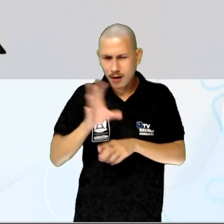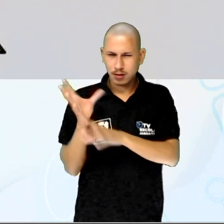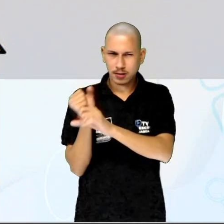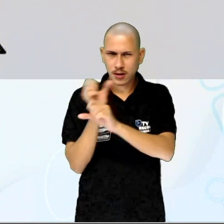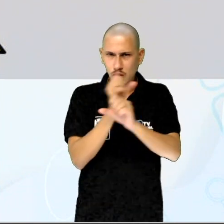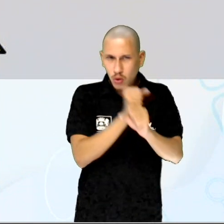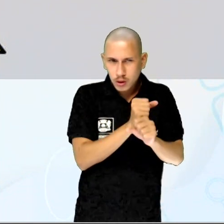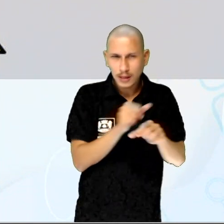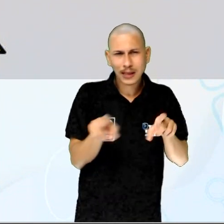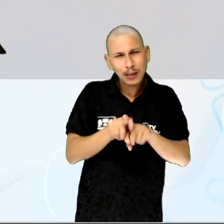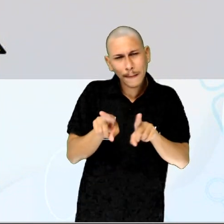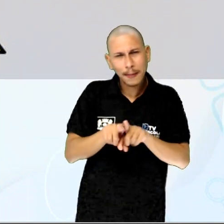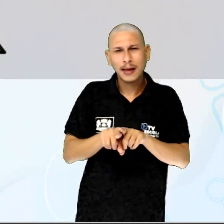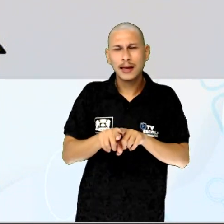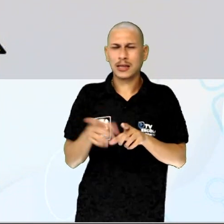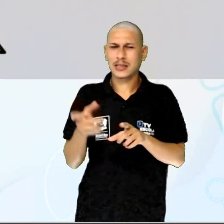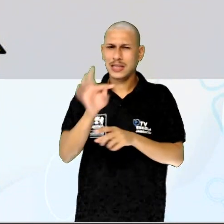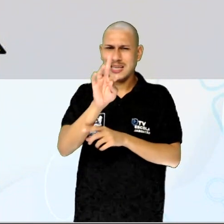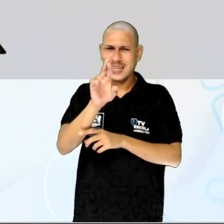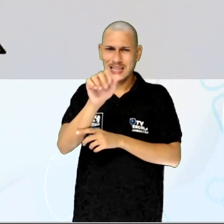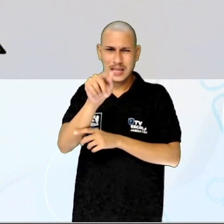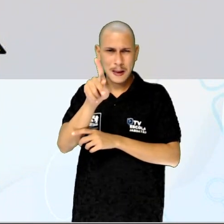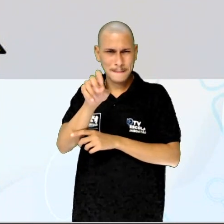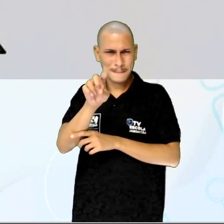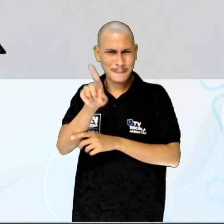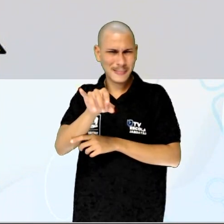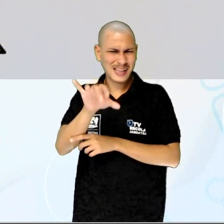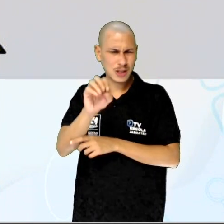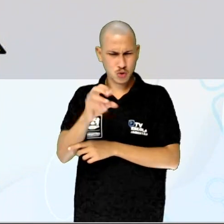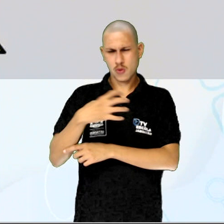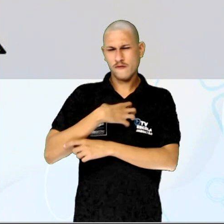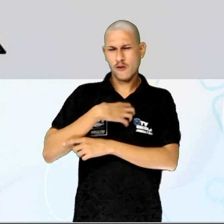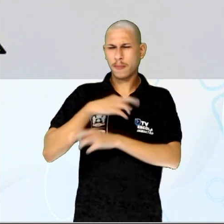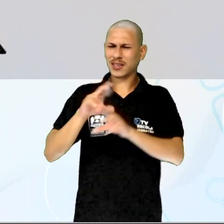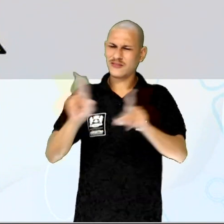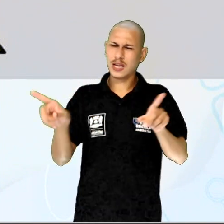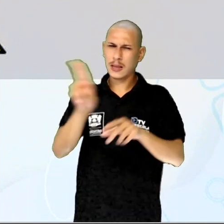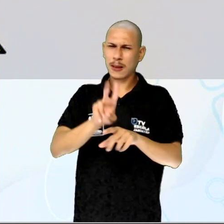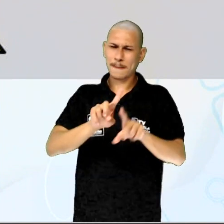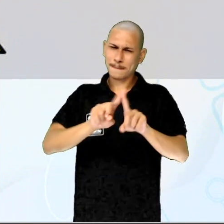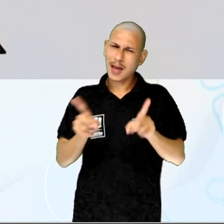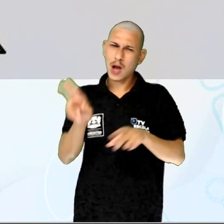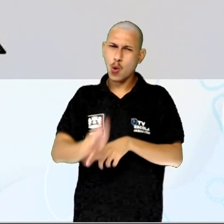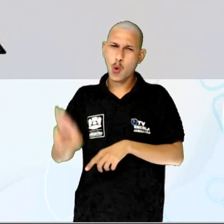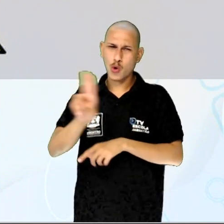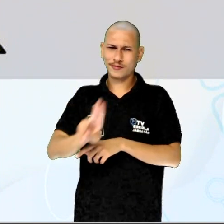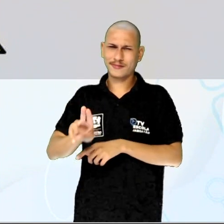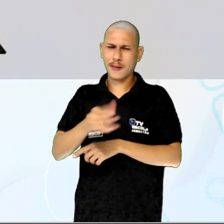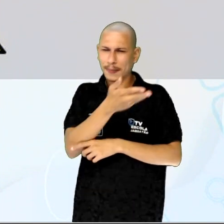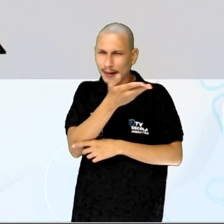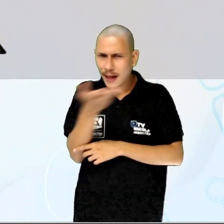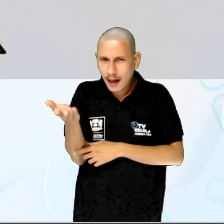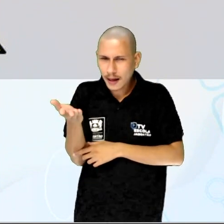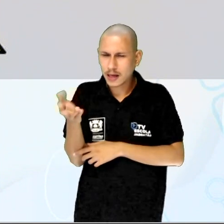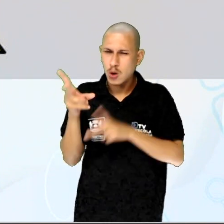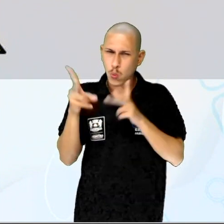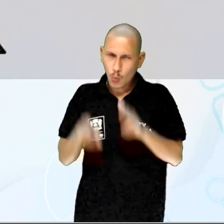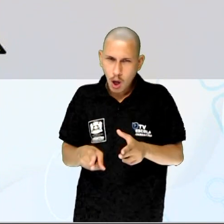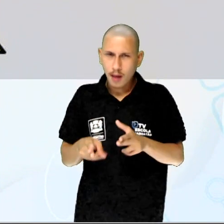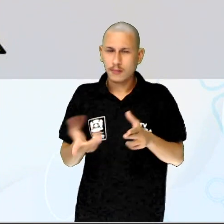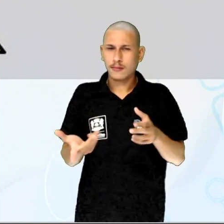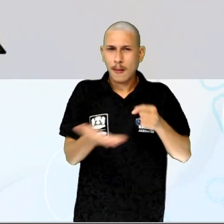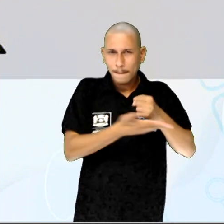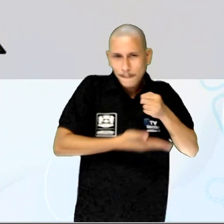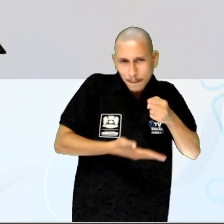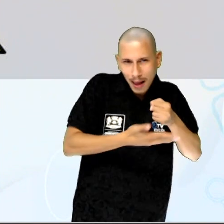o trapézio, que existem vários tipos de trapézio, mas o que a gente vai usar a mesma fórmula para eles vai ser base maior